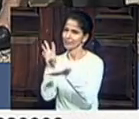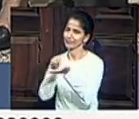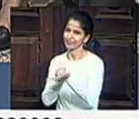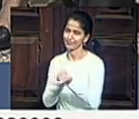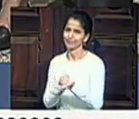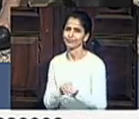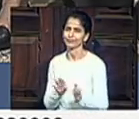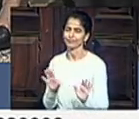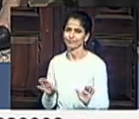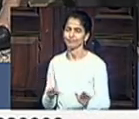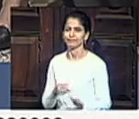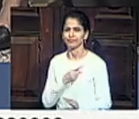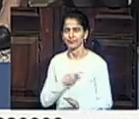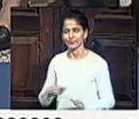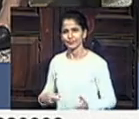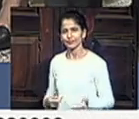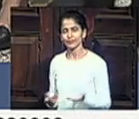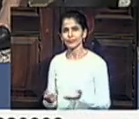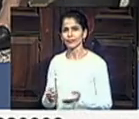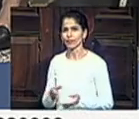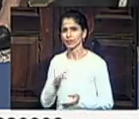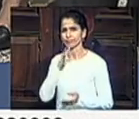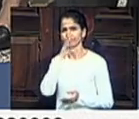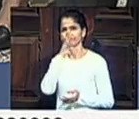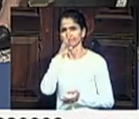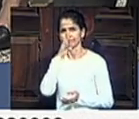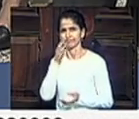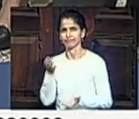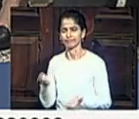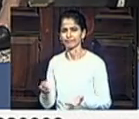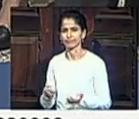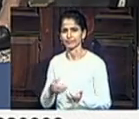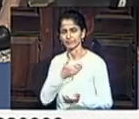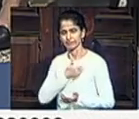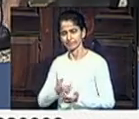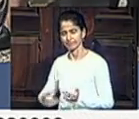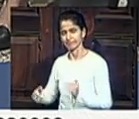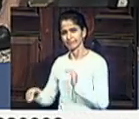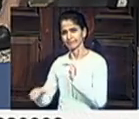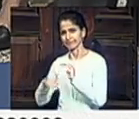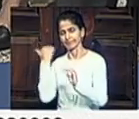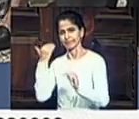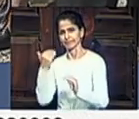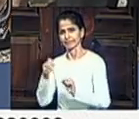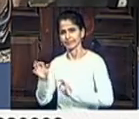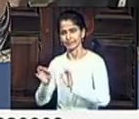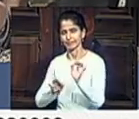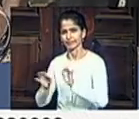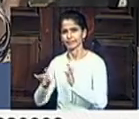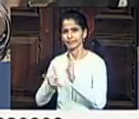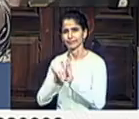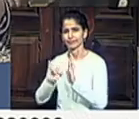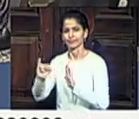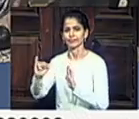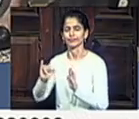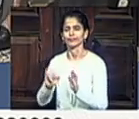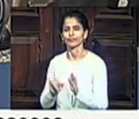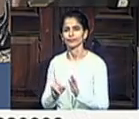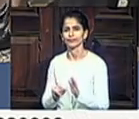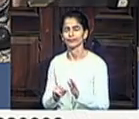é impressionante como o governo manda para casa um projeto de lei